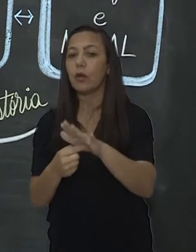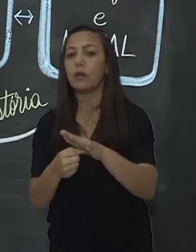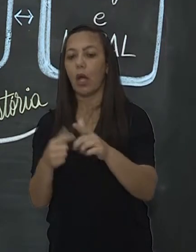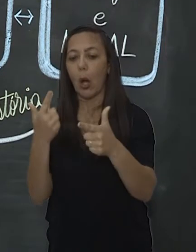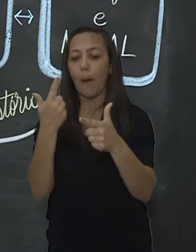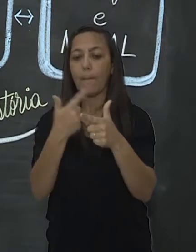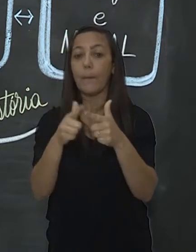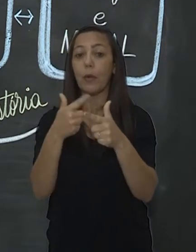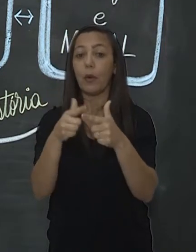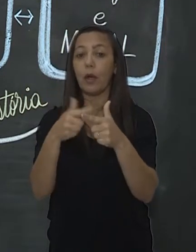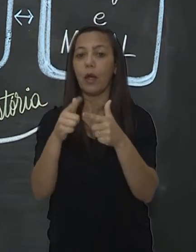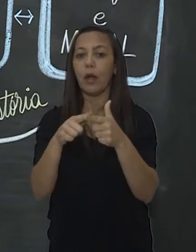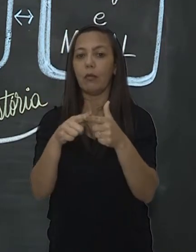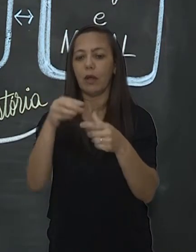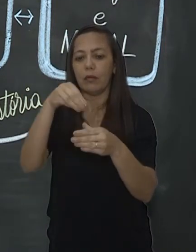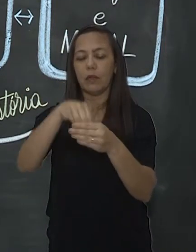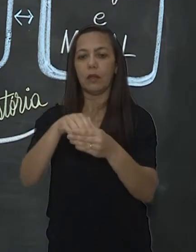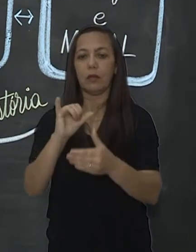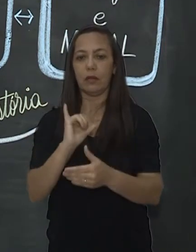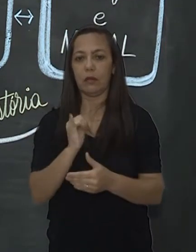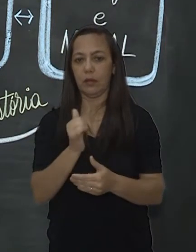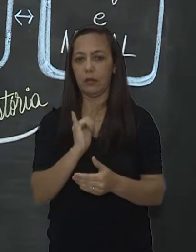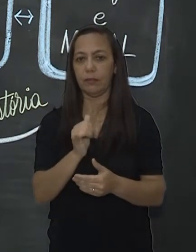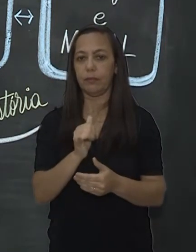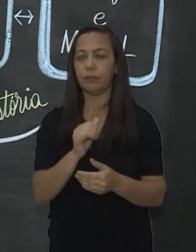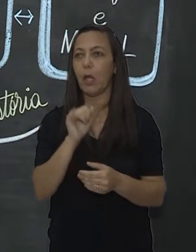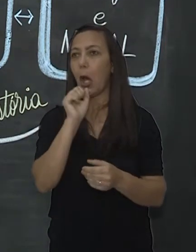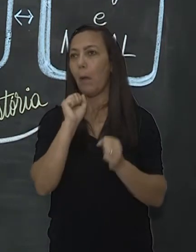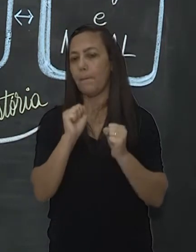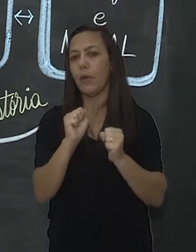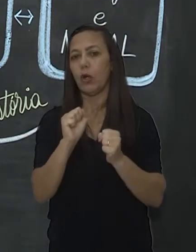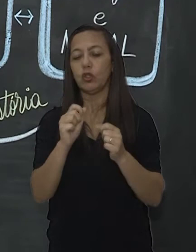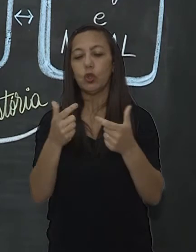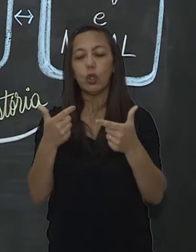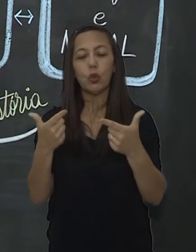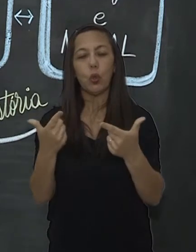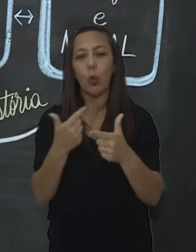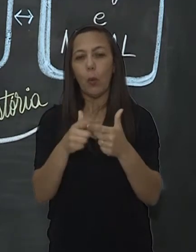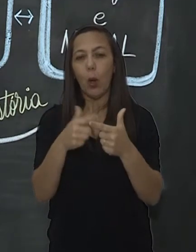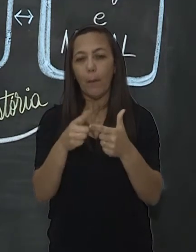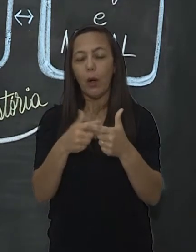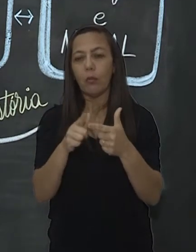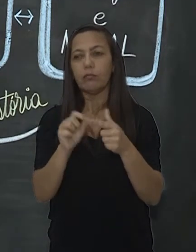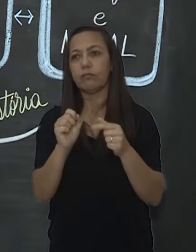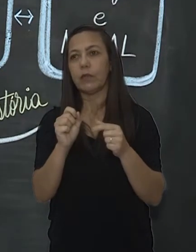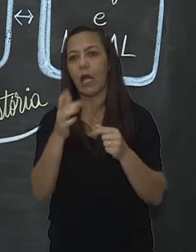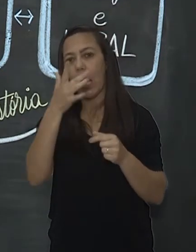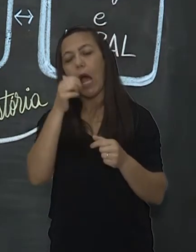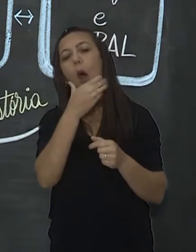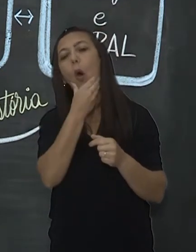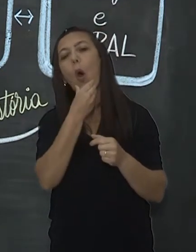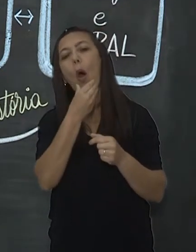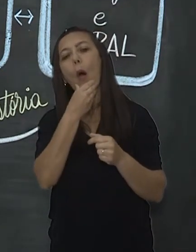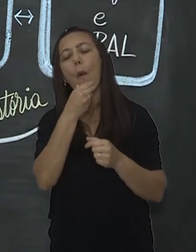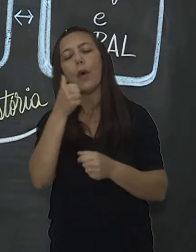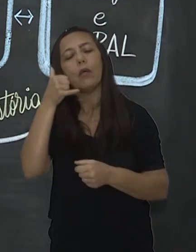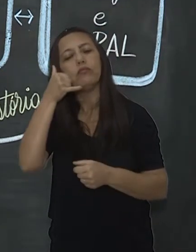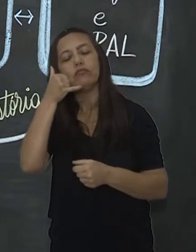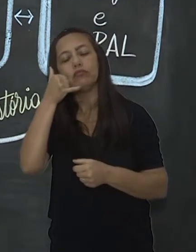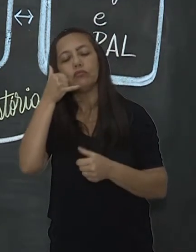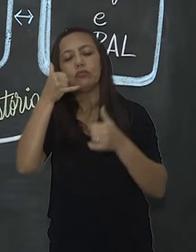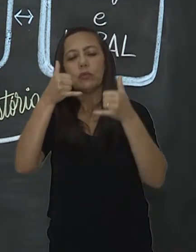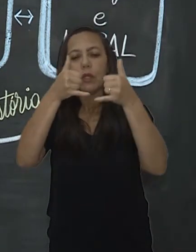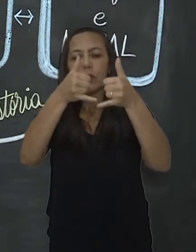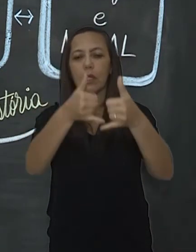problema narrativo que tem que ser solucionado. O conflito pode ser um telefonema que o esposo atende e que gera uma desconfiança nessa